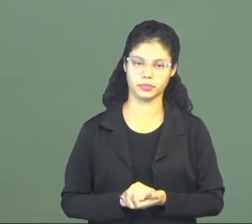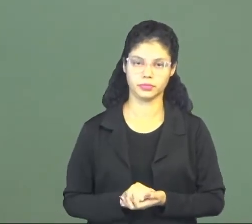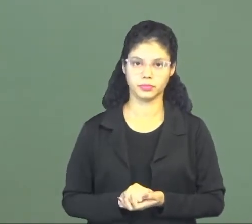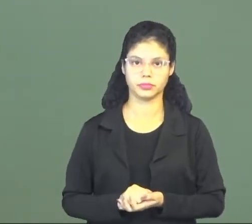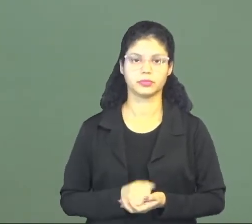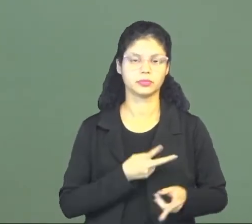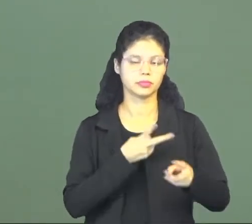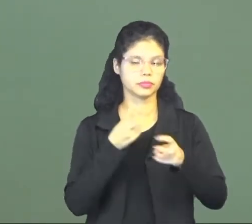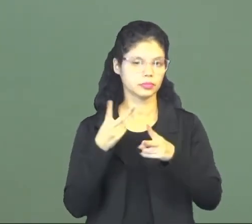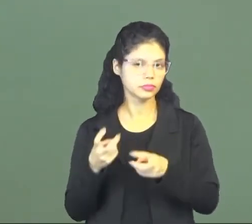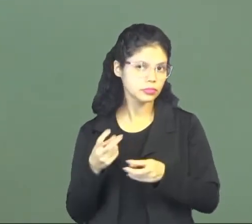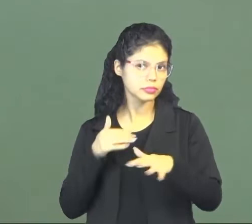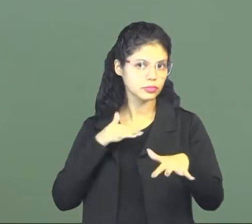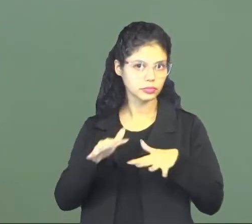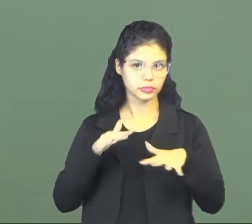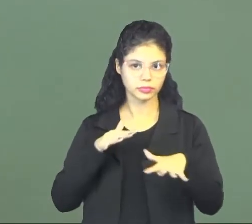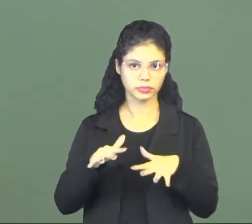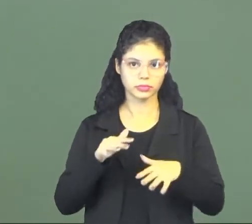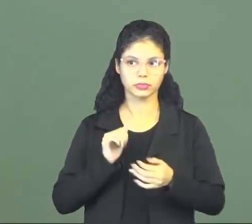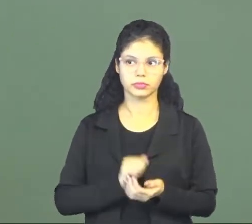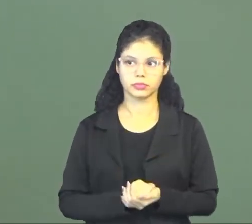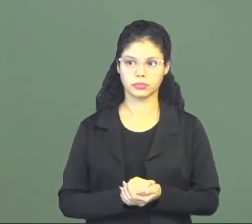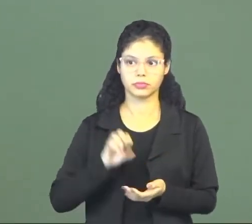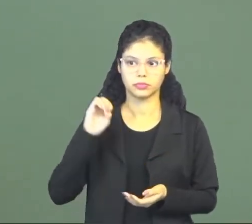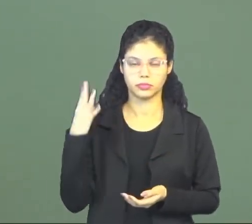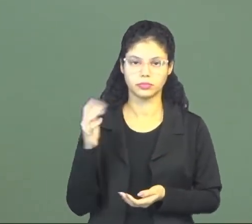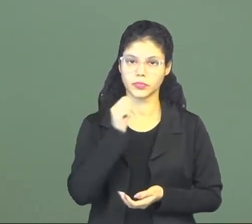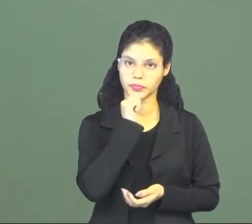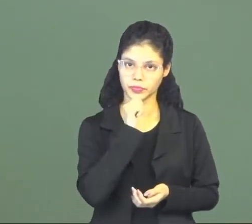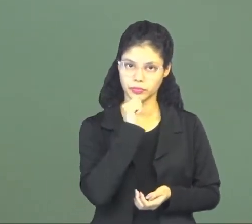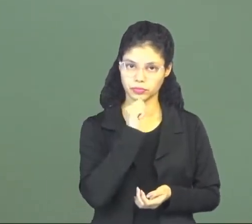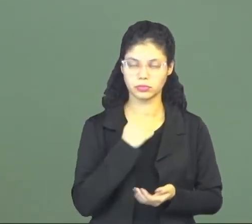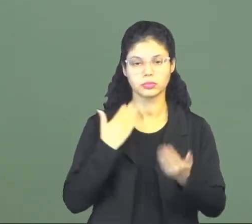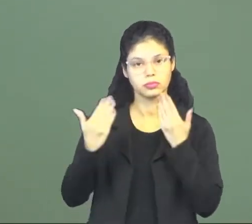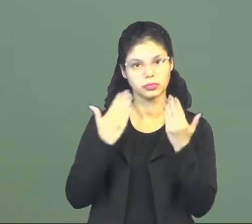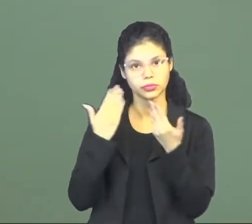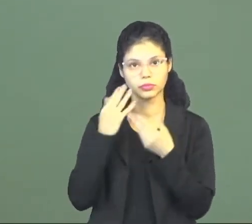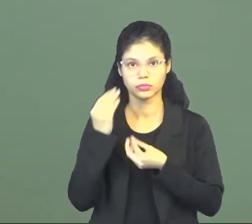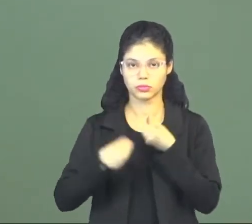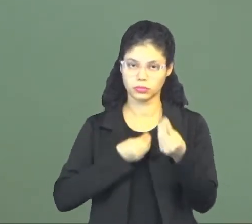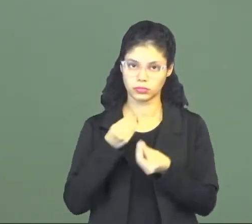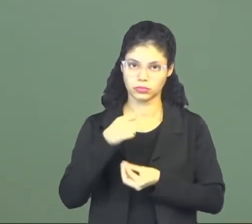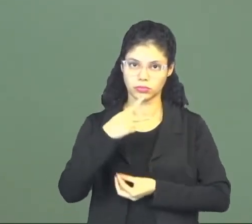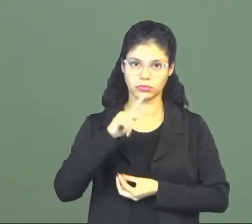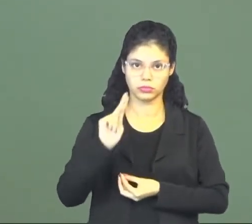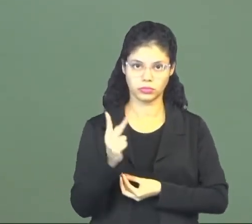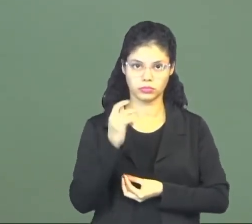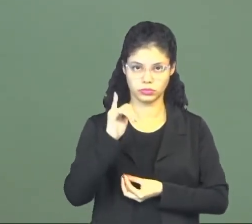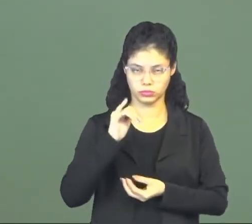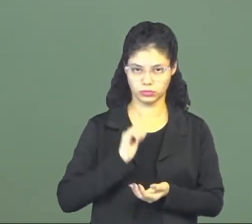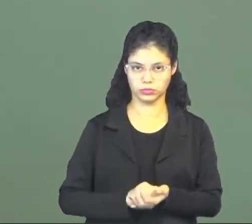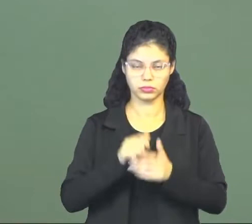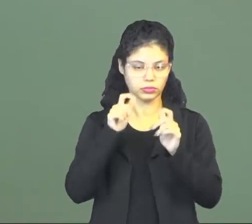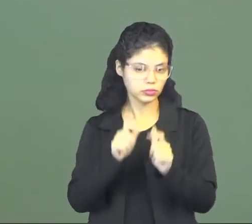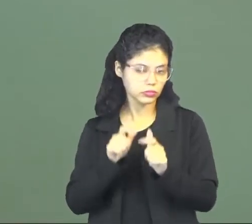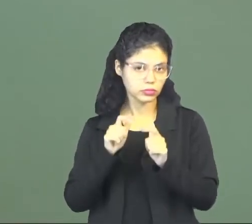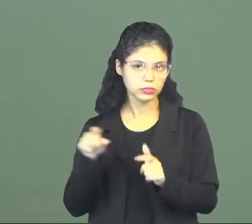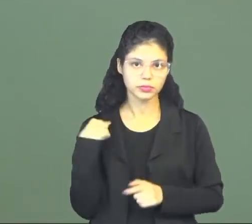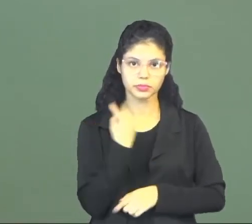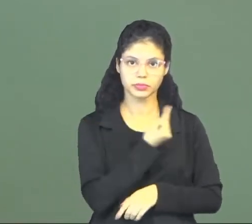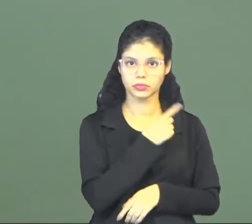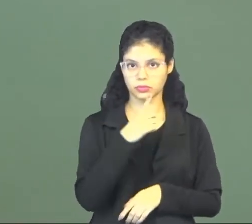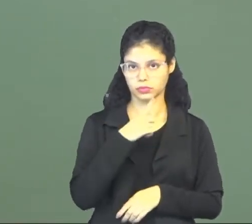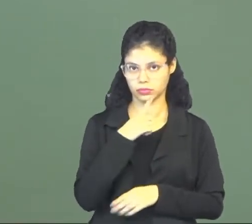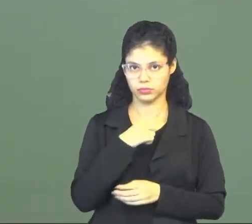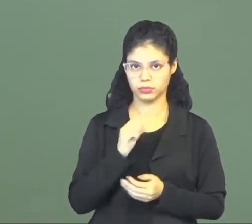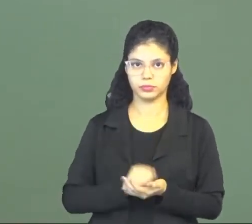da percepção do movimento foi dado aí por este psicólogo como fenômeno π, né? Onde nós temos